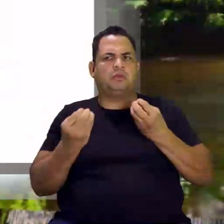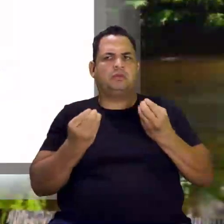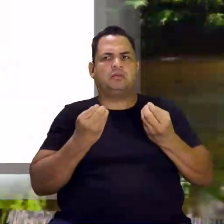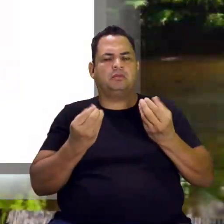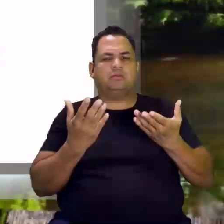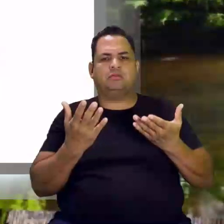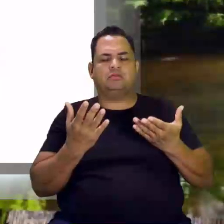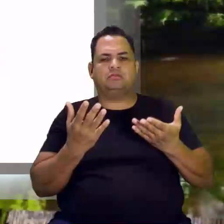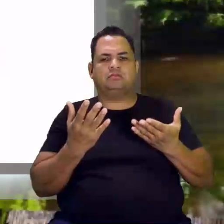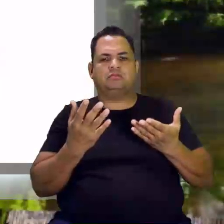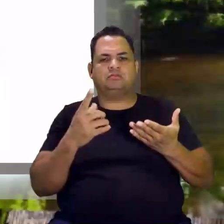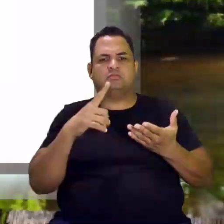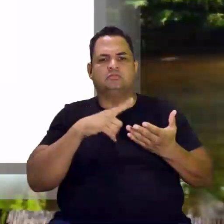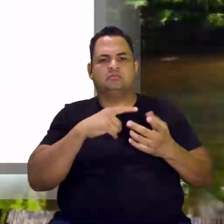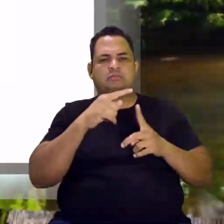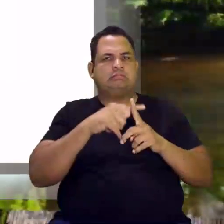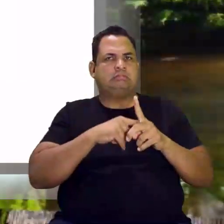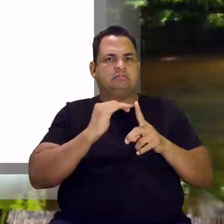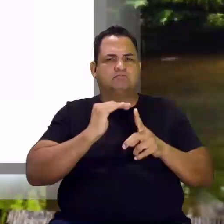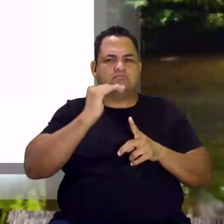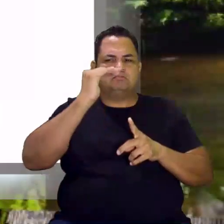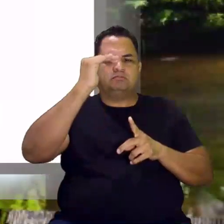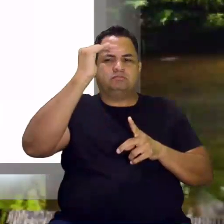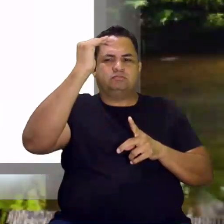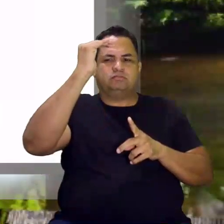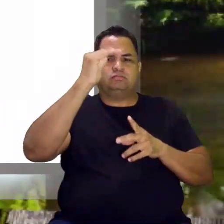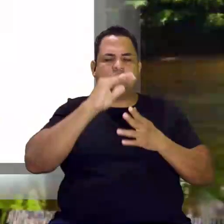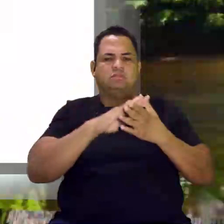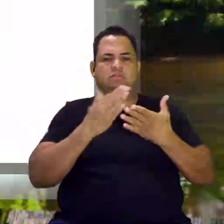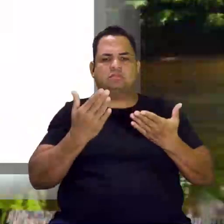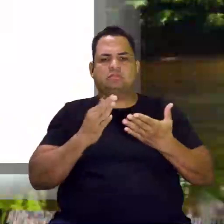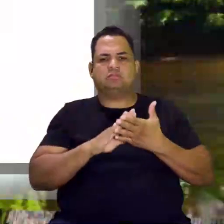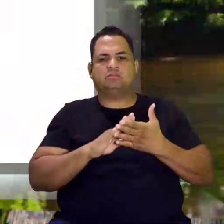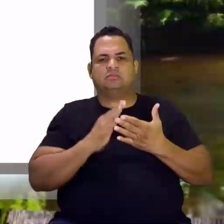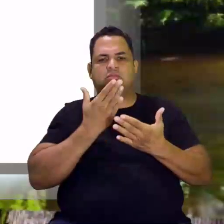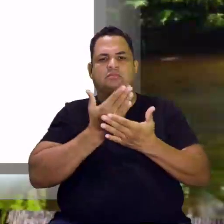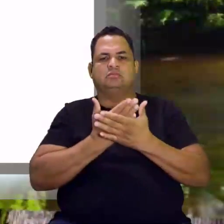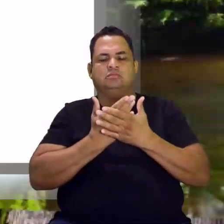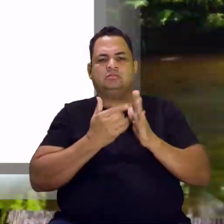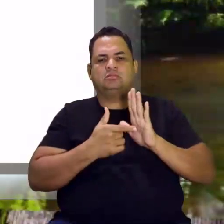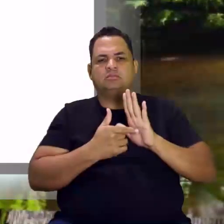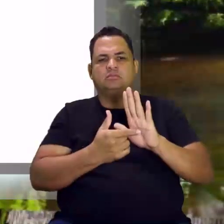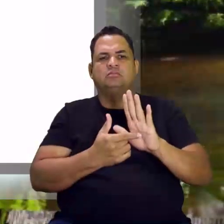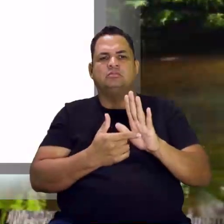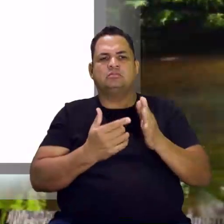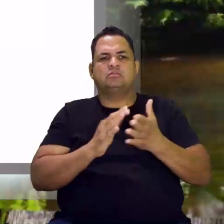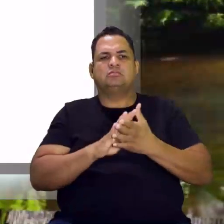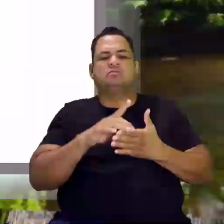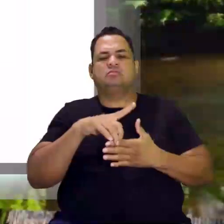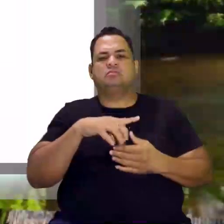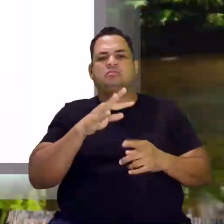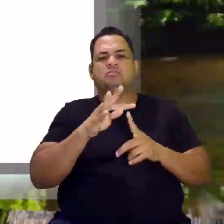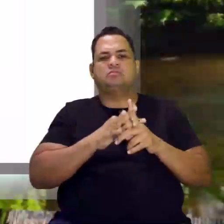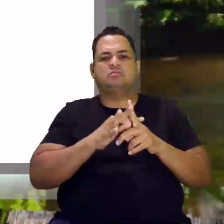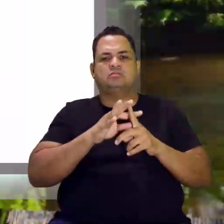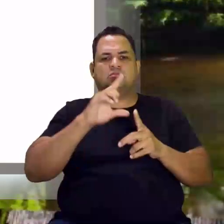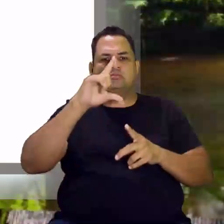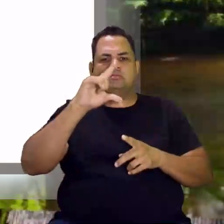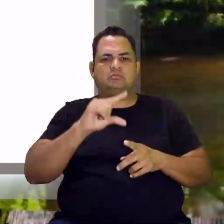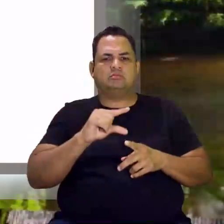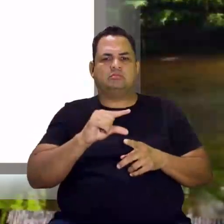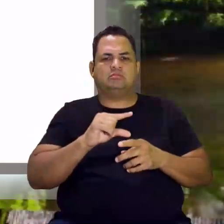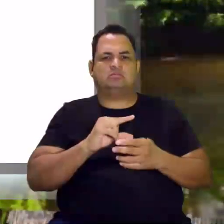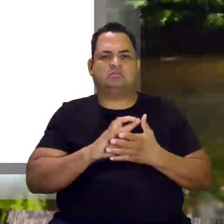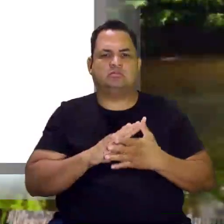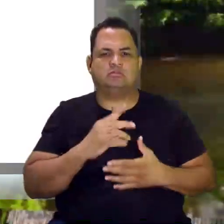como? Temperaturas altíssimas. E a gente, durante a aula, a gente mostrou ali. Temperaturas baixas,